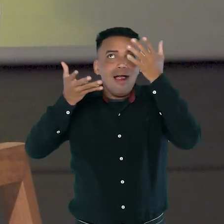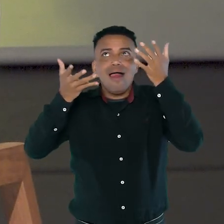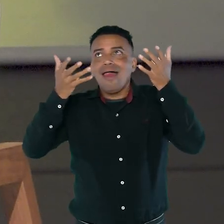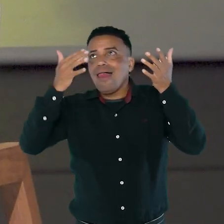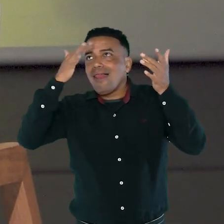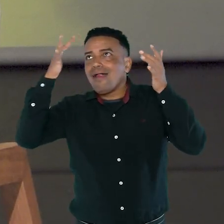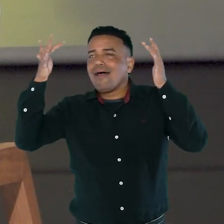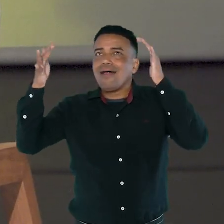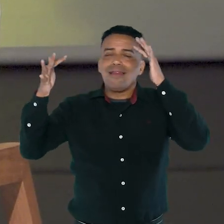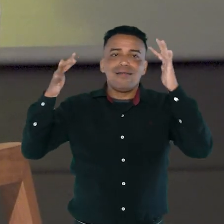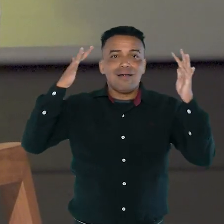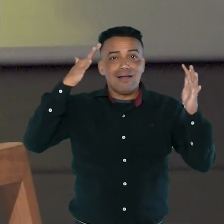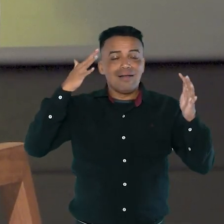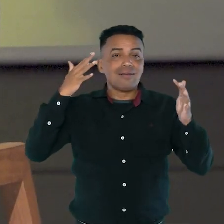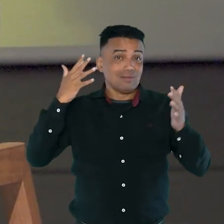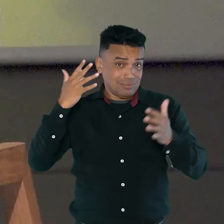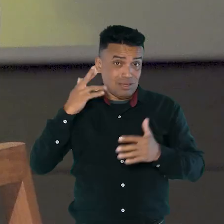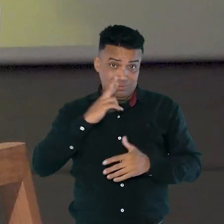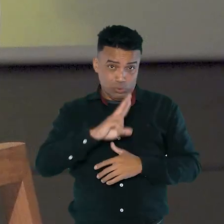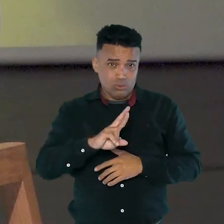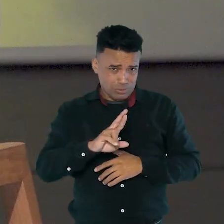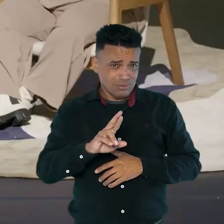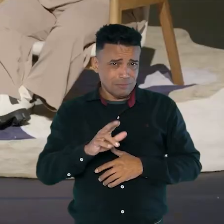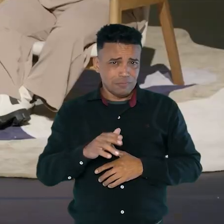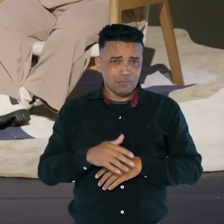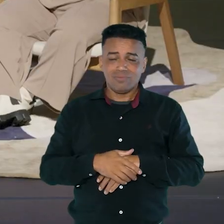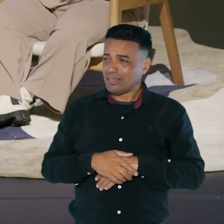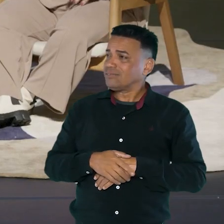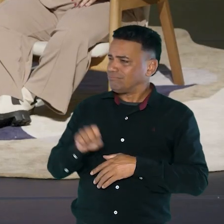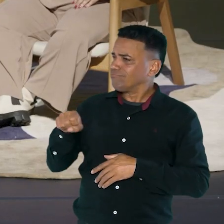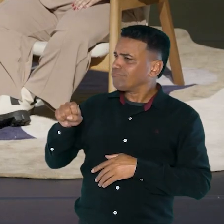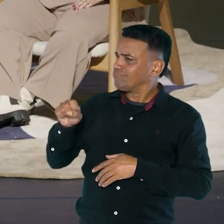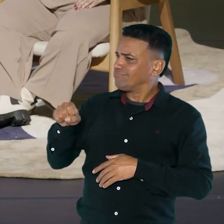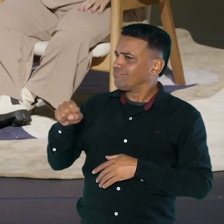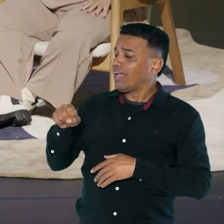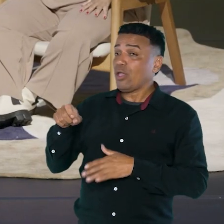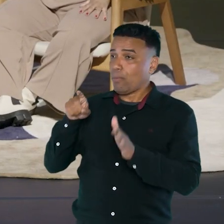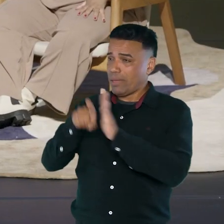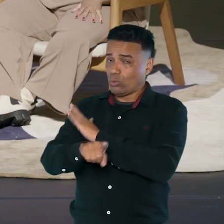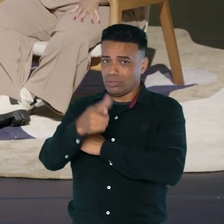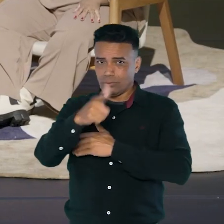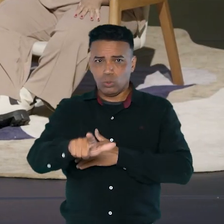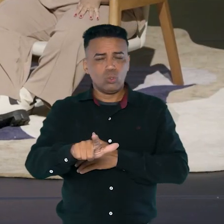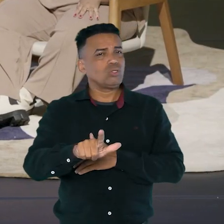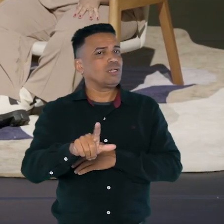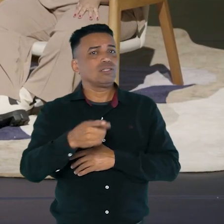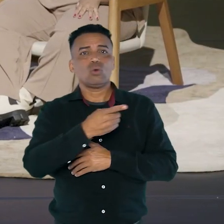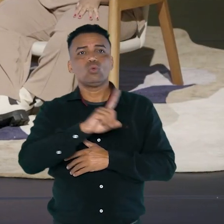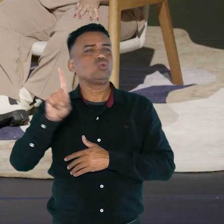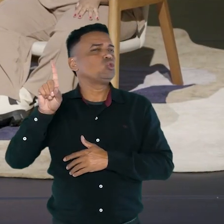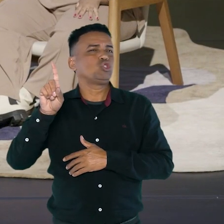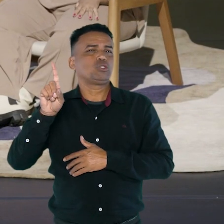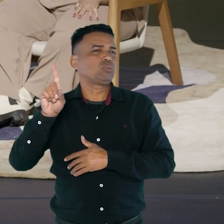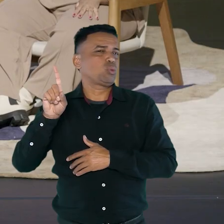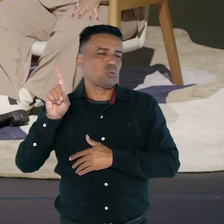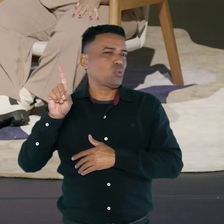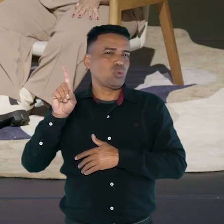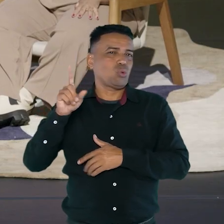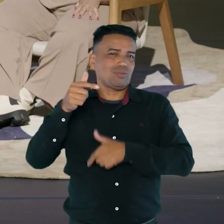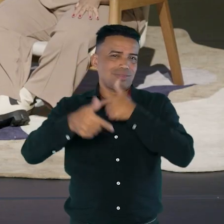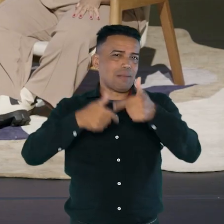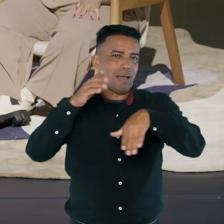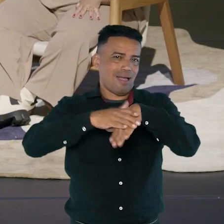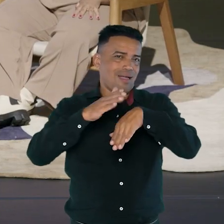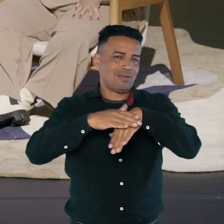É mais ou menos por aí. Acho que eu respondi. Respondeu, e aí vou conectar com uma outra pergunta, que é sobre o seu último trabalho, Retrato,